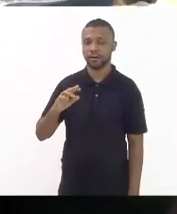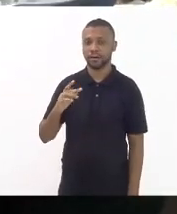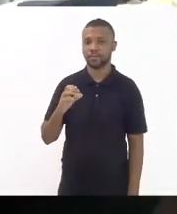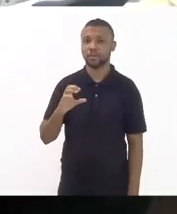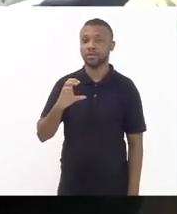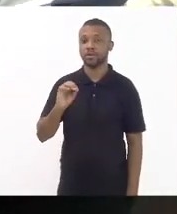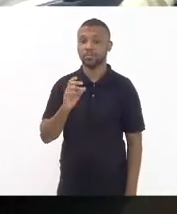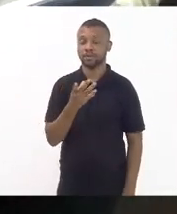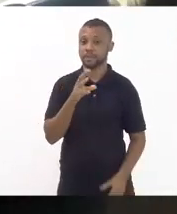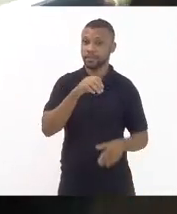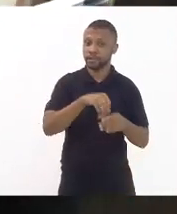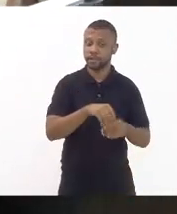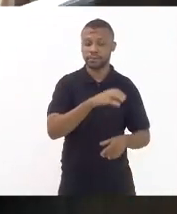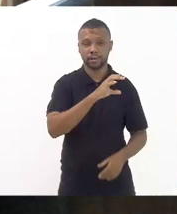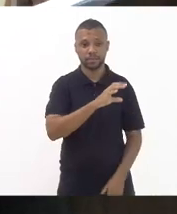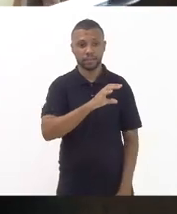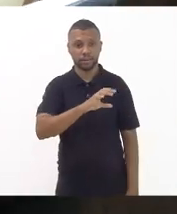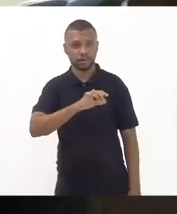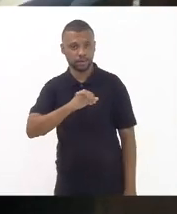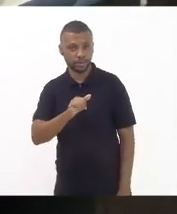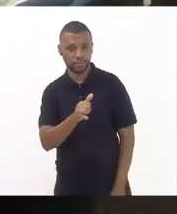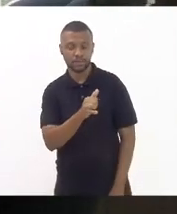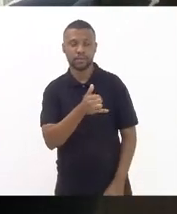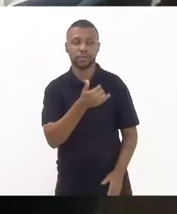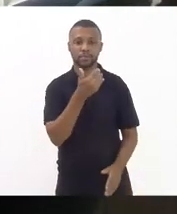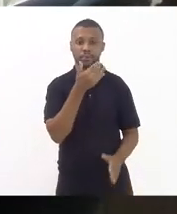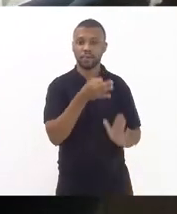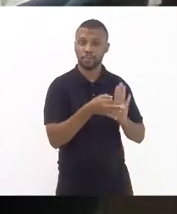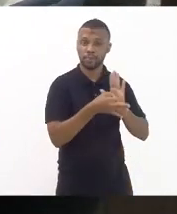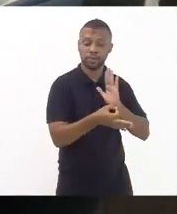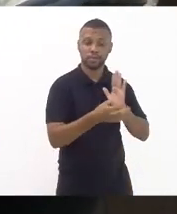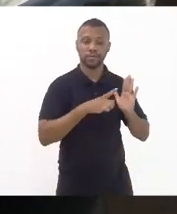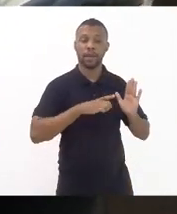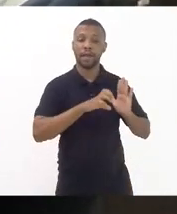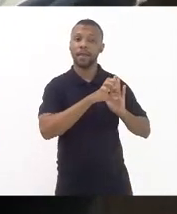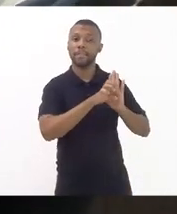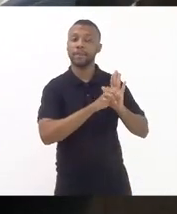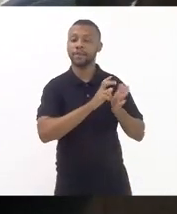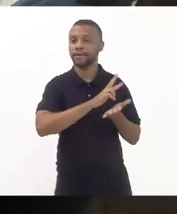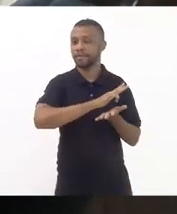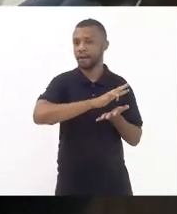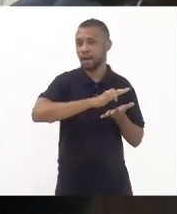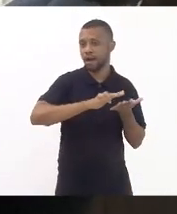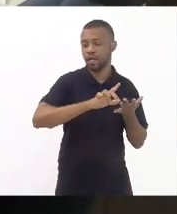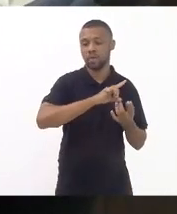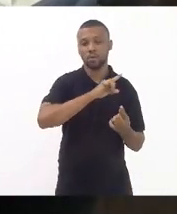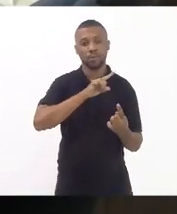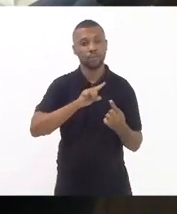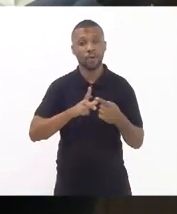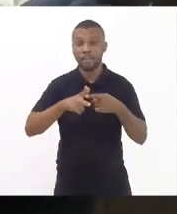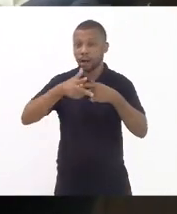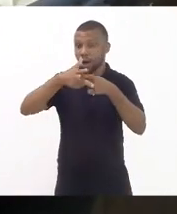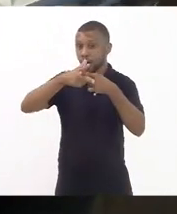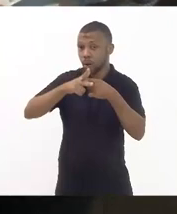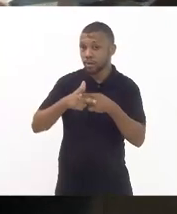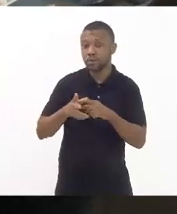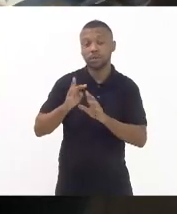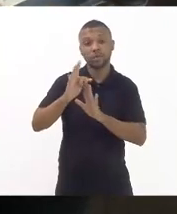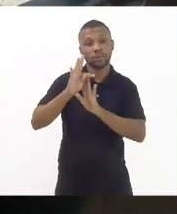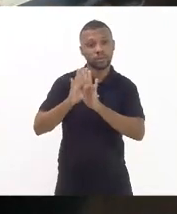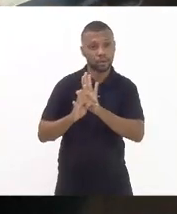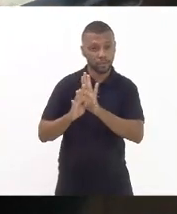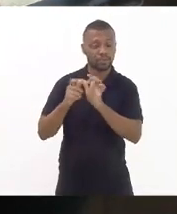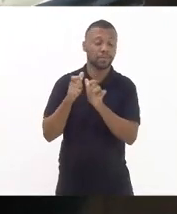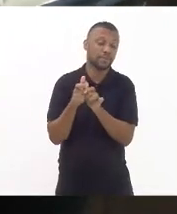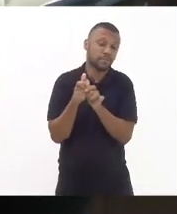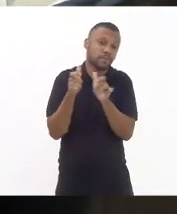CCJ com emendas. Emendas de correção de texto, na grande maioria